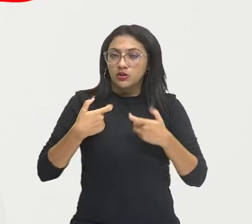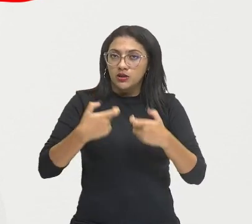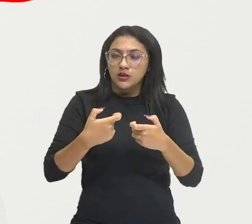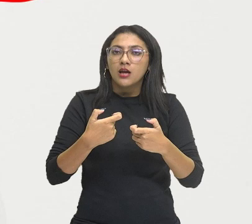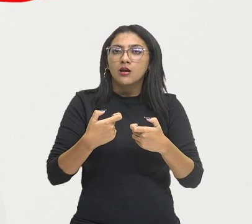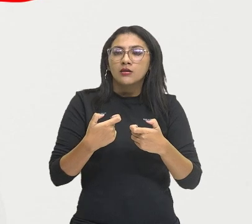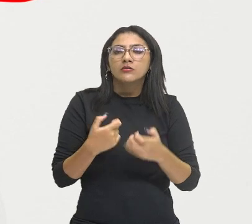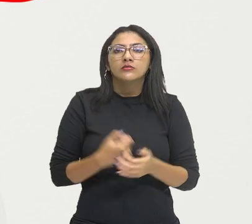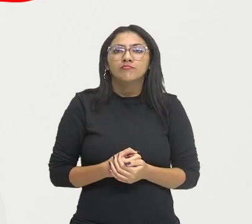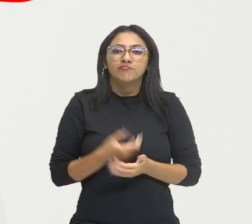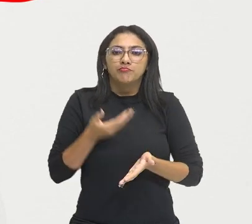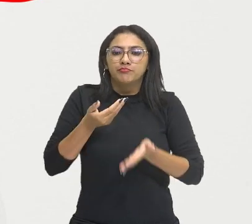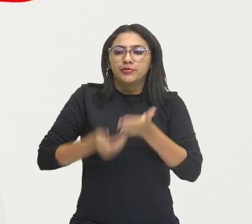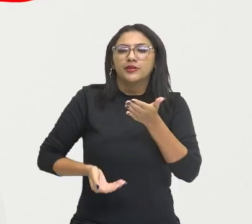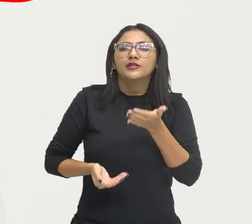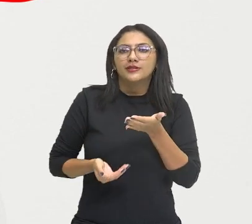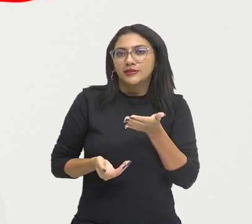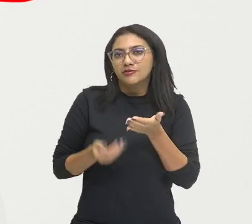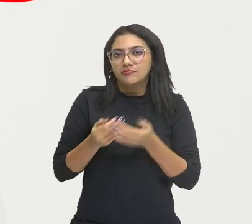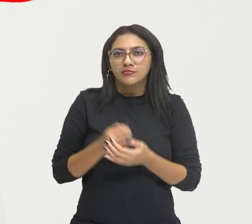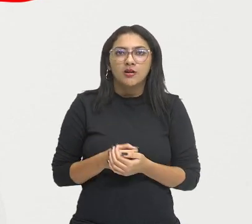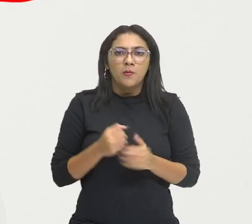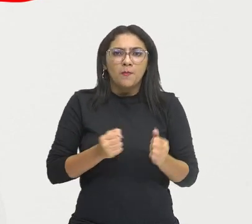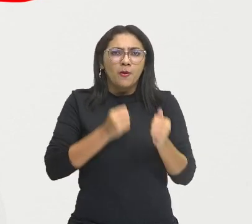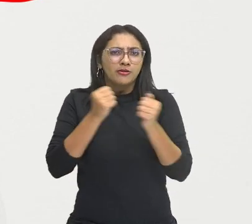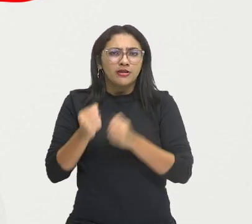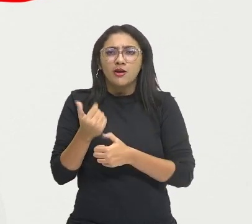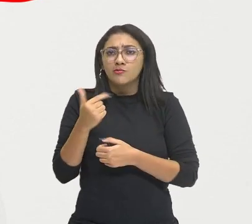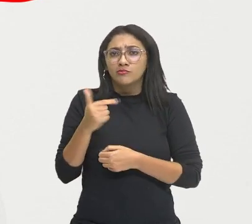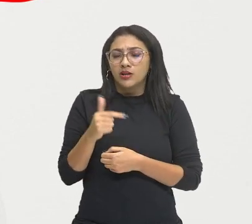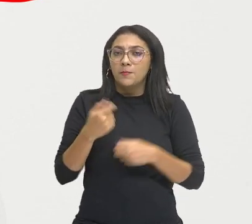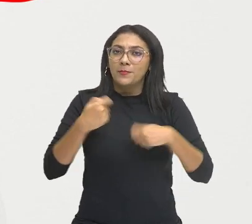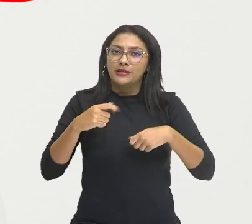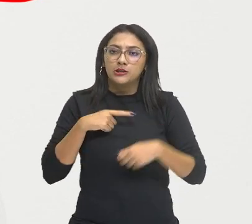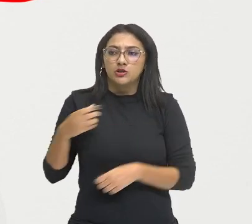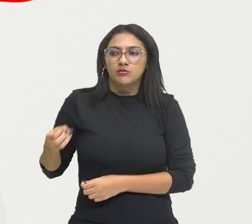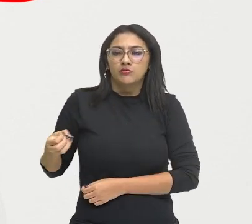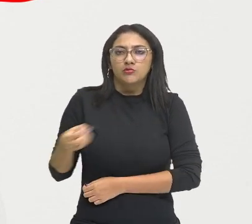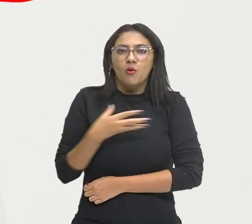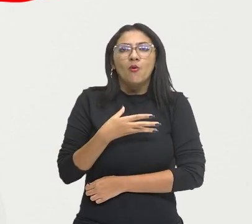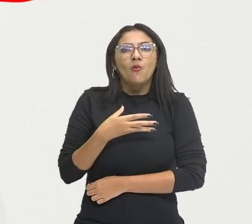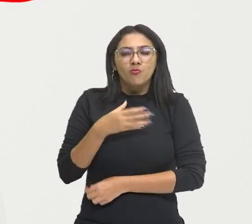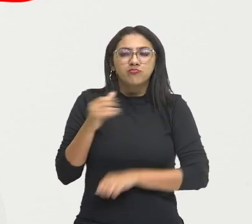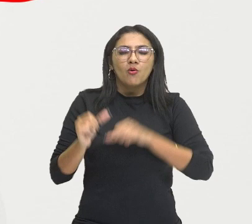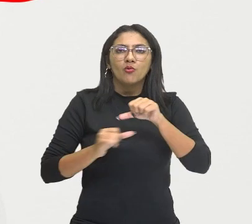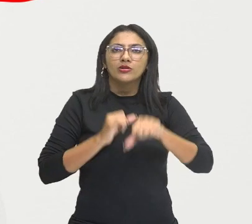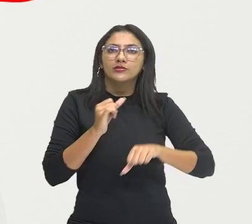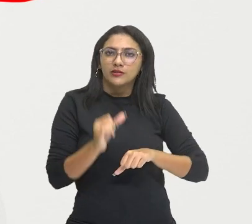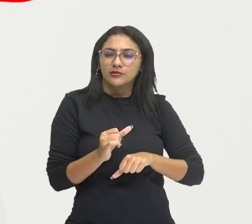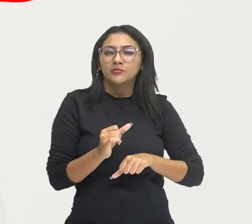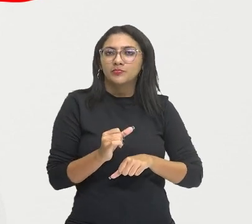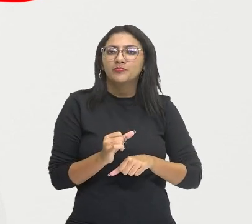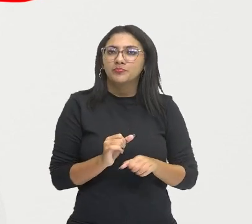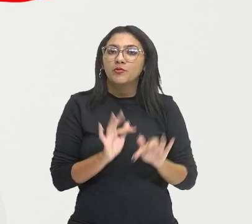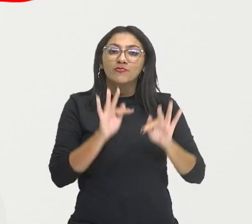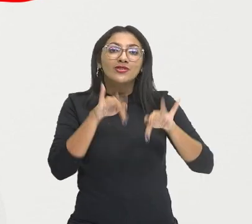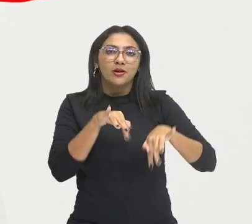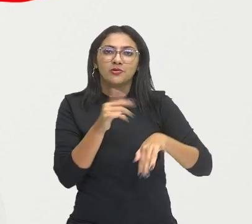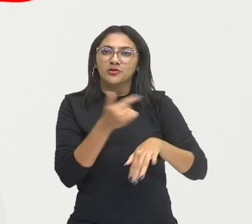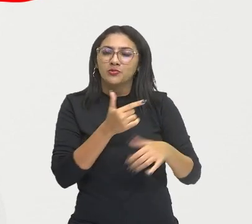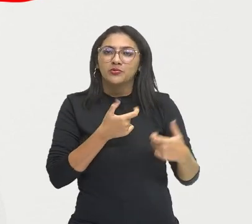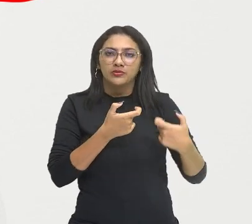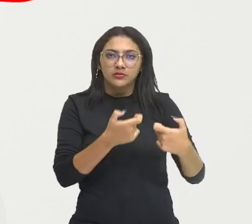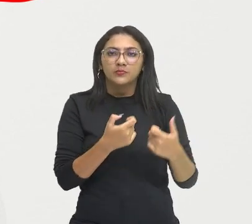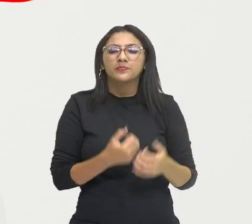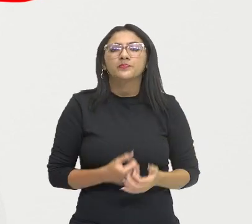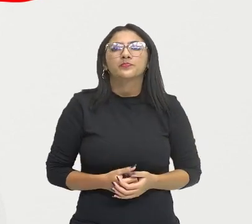perdem força, e aí, obviamente, a gente vai ter a necessidade de uma nova ordem geopolítica mundial a partir do término da Segunda Guerra Mundial. Para